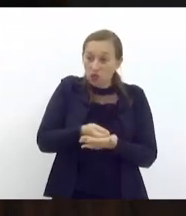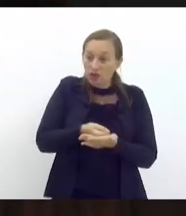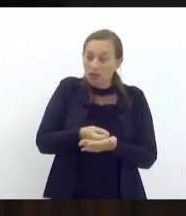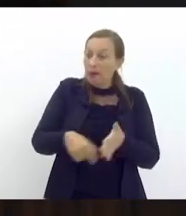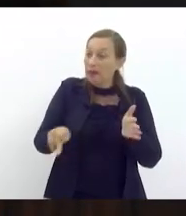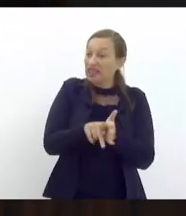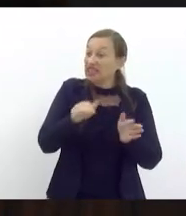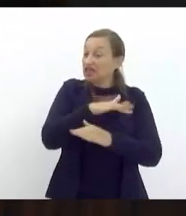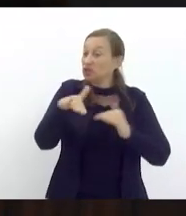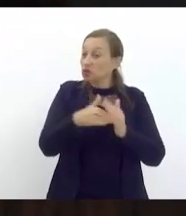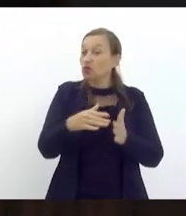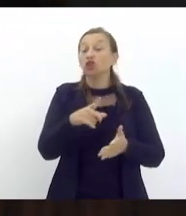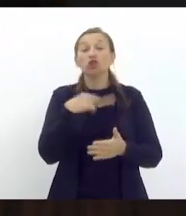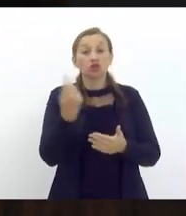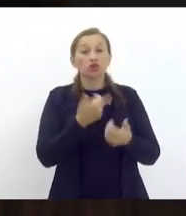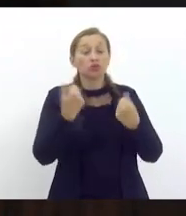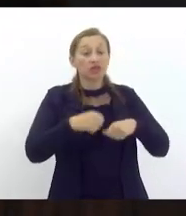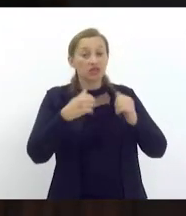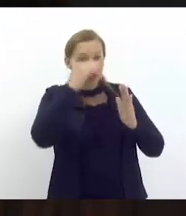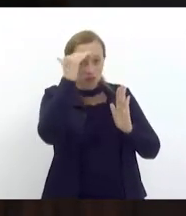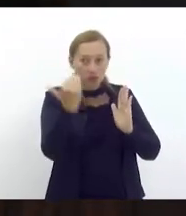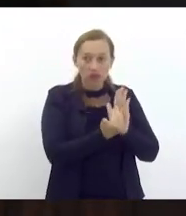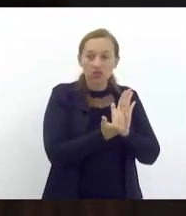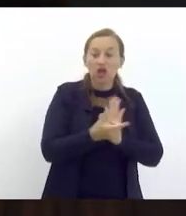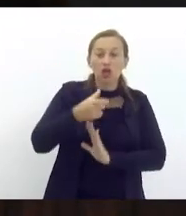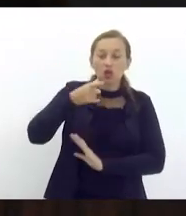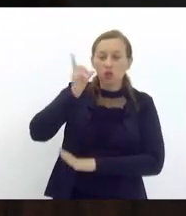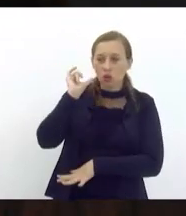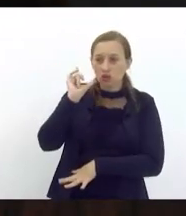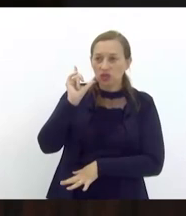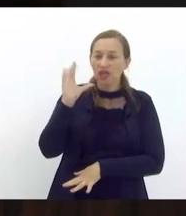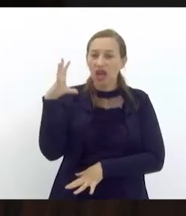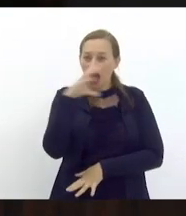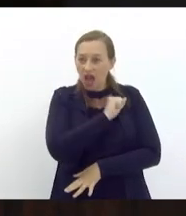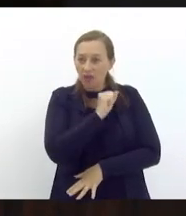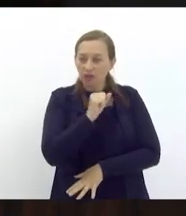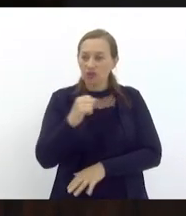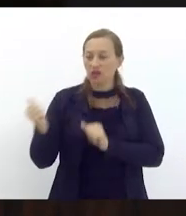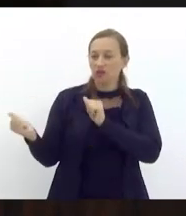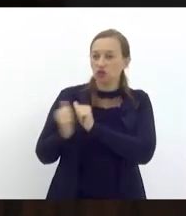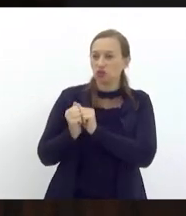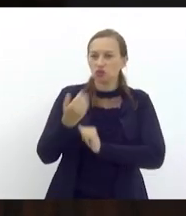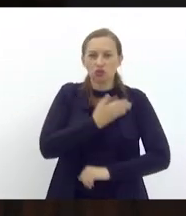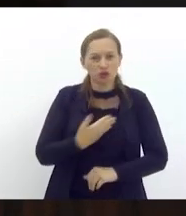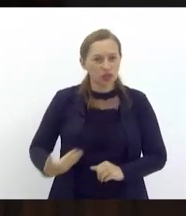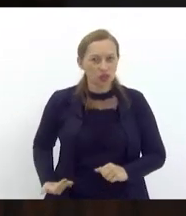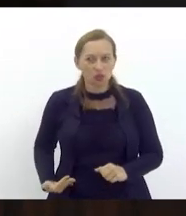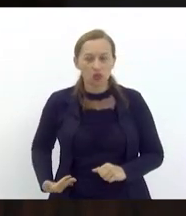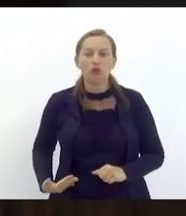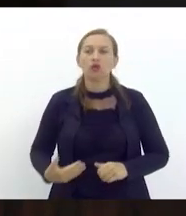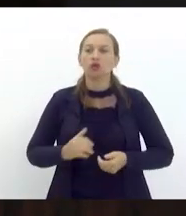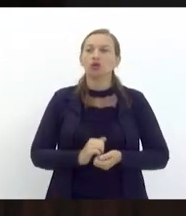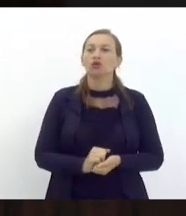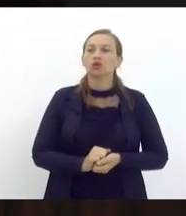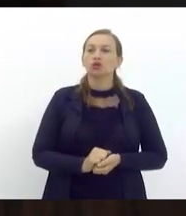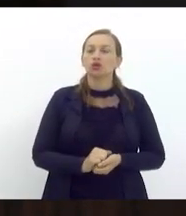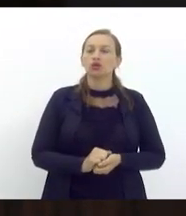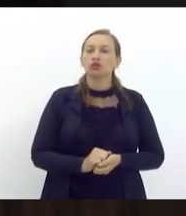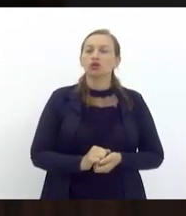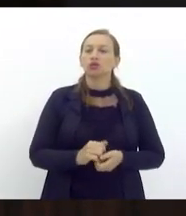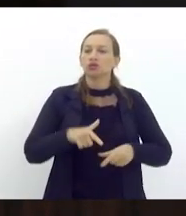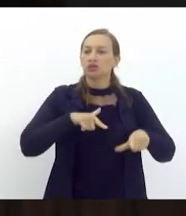para todo mundo e a gente tem que fazer cumprir ontem imediatamente a gente colocou eu estava ao lado do governador colocando serviço de